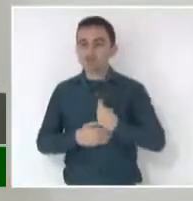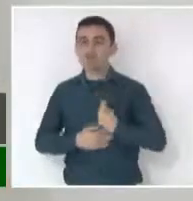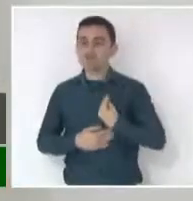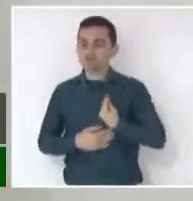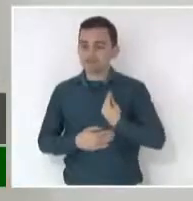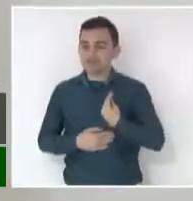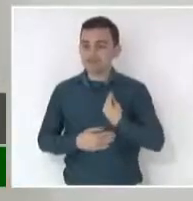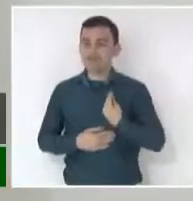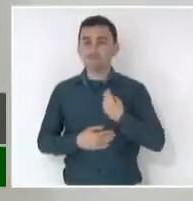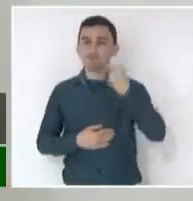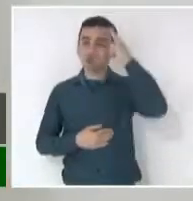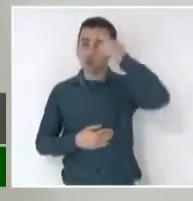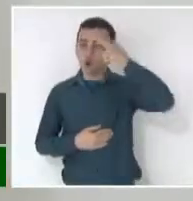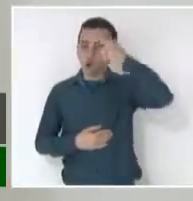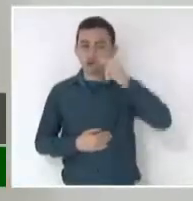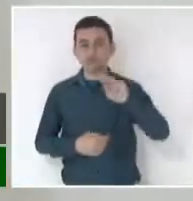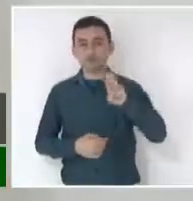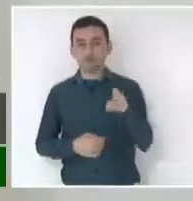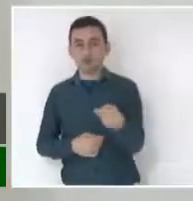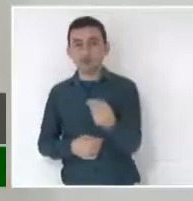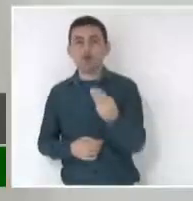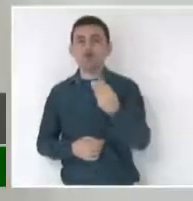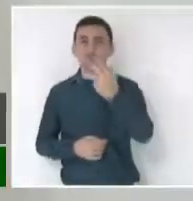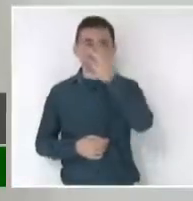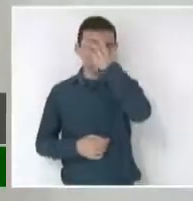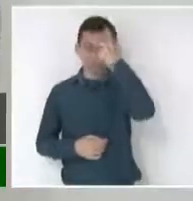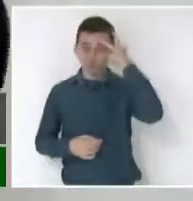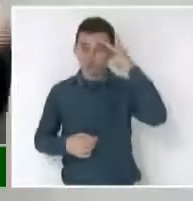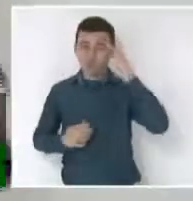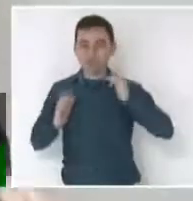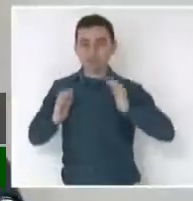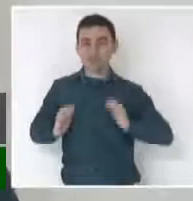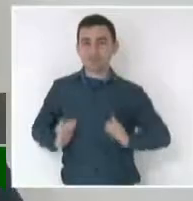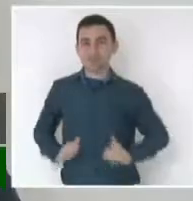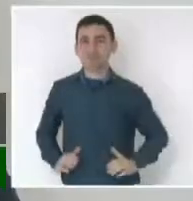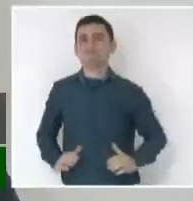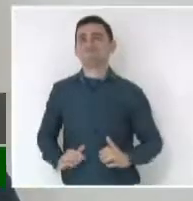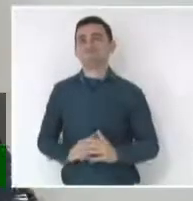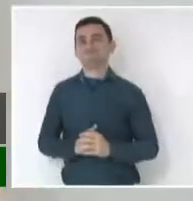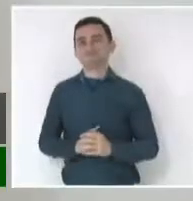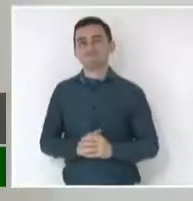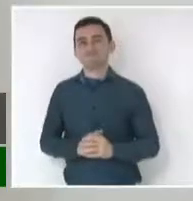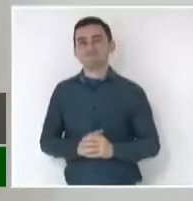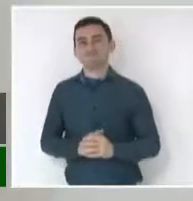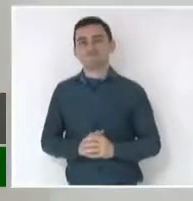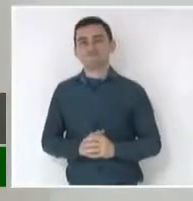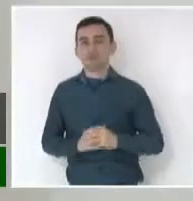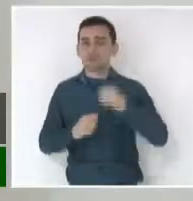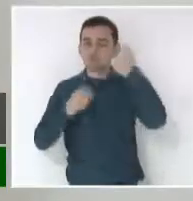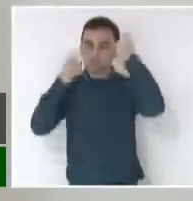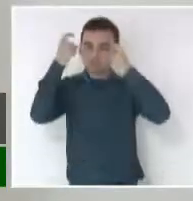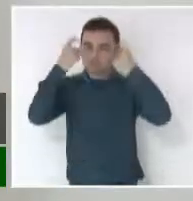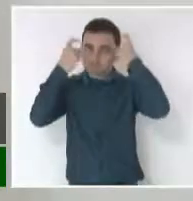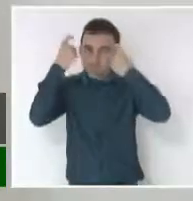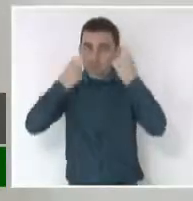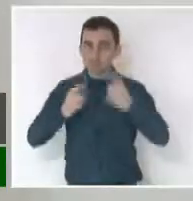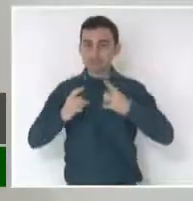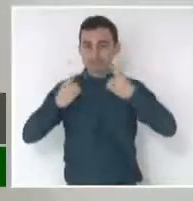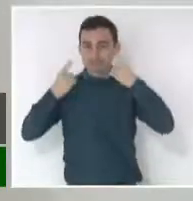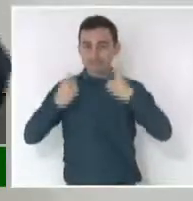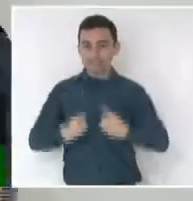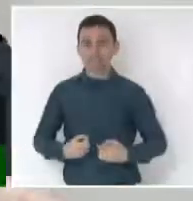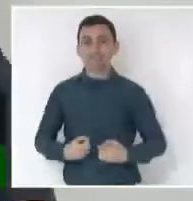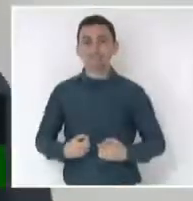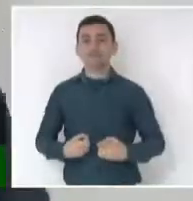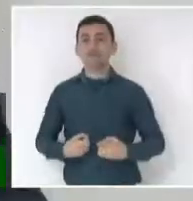de milhões e milhões de cidadãos e cidadãs que se preocupam na dignidade e